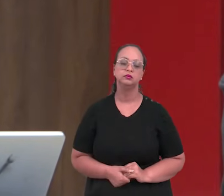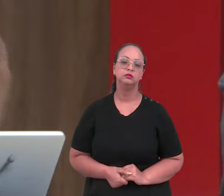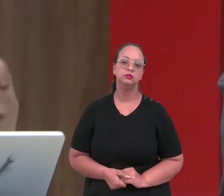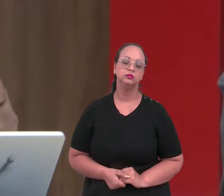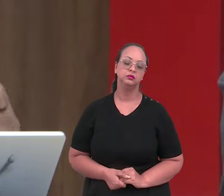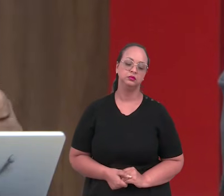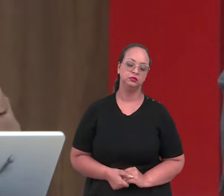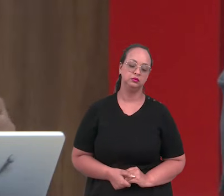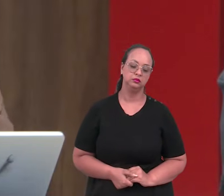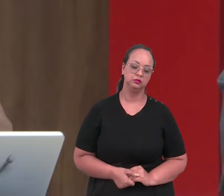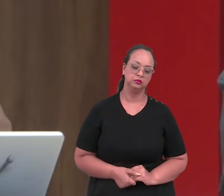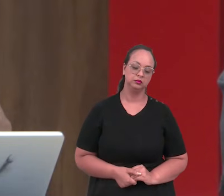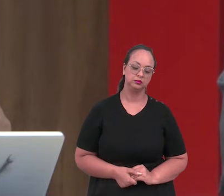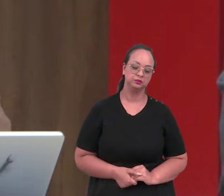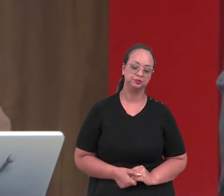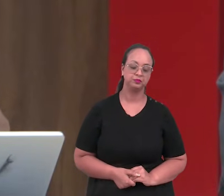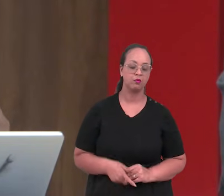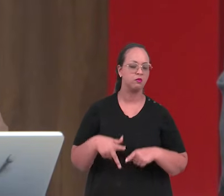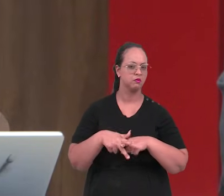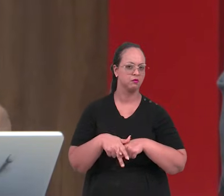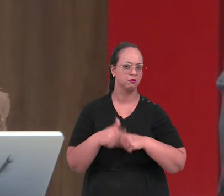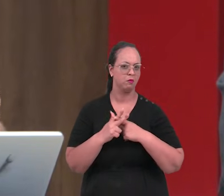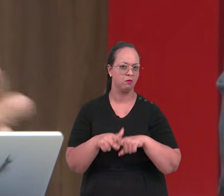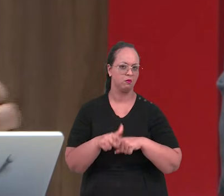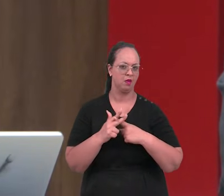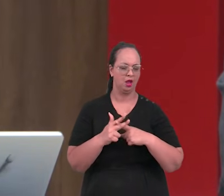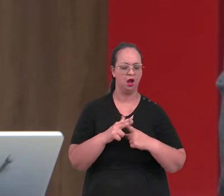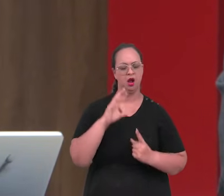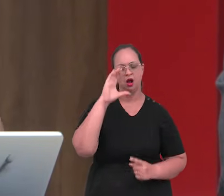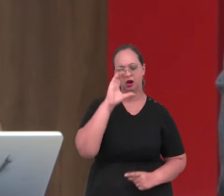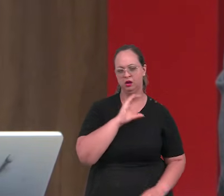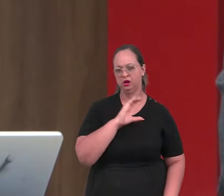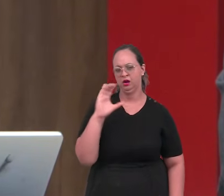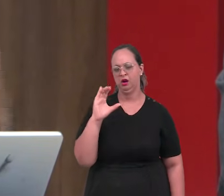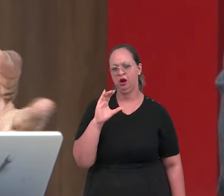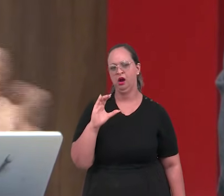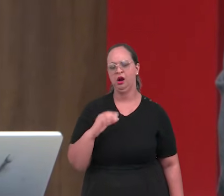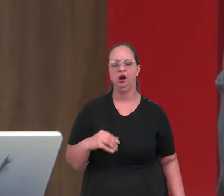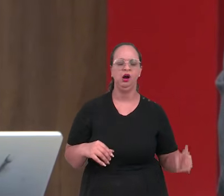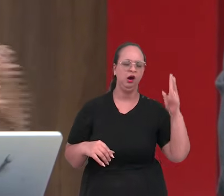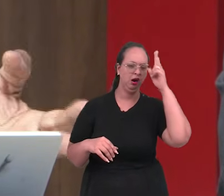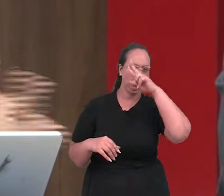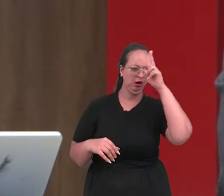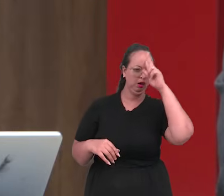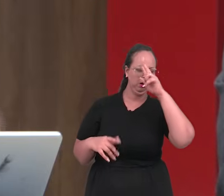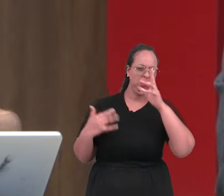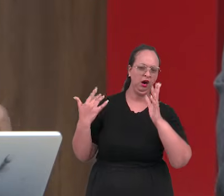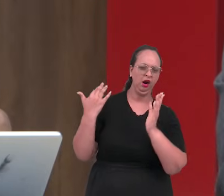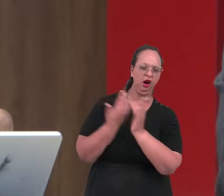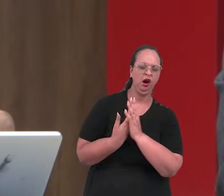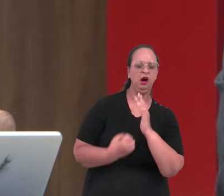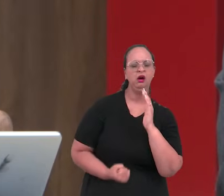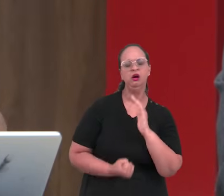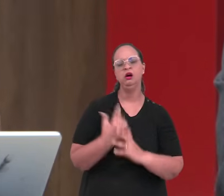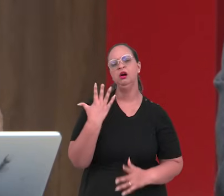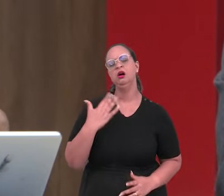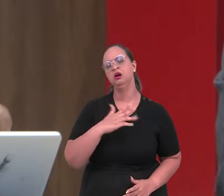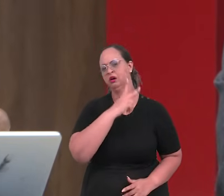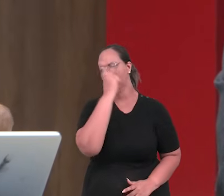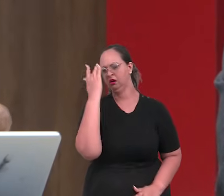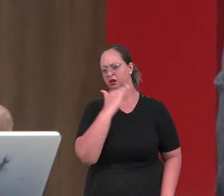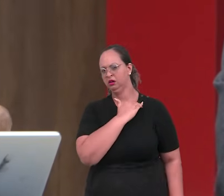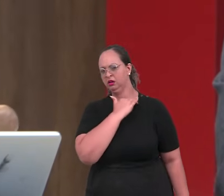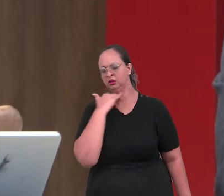Contra-Reforma, ou a chamada Reforma Católica, né? Tem muito historiador que faz estimativas de quantos mortos, foram muitos mortos,